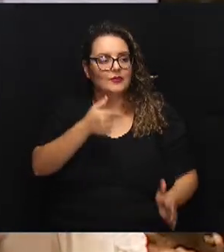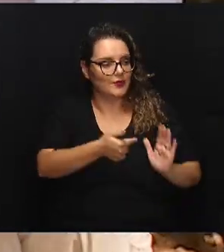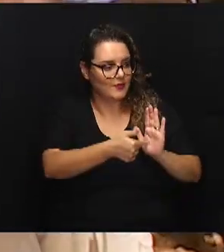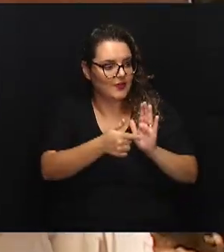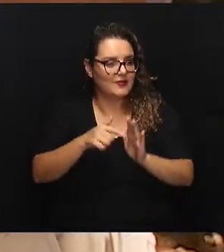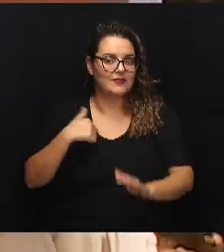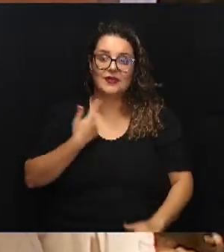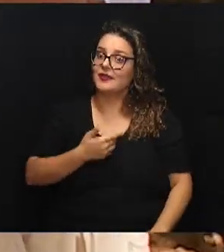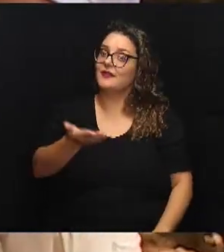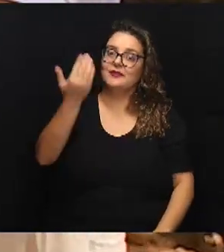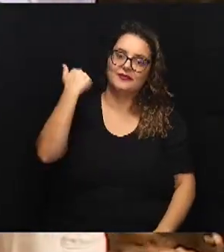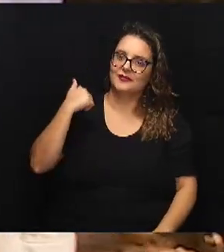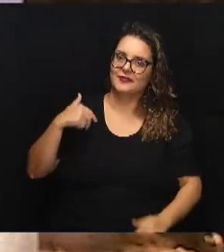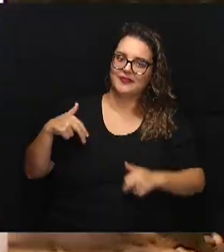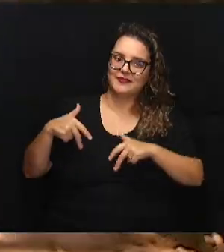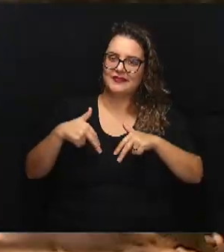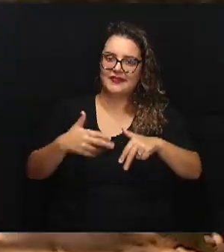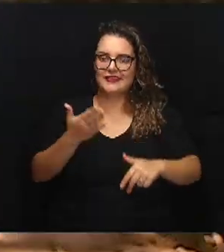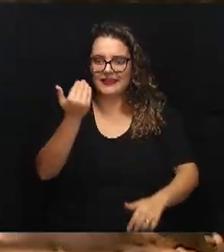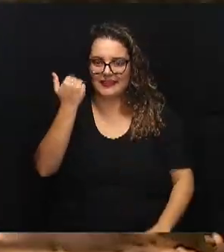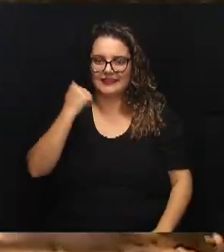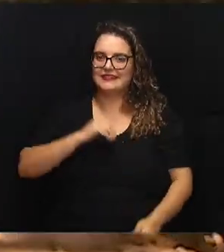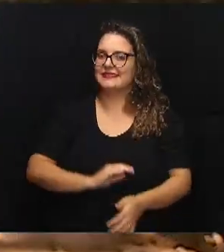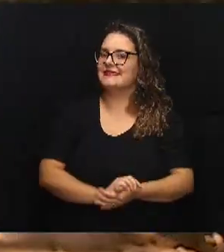gente. Vamos caminhar então com a gente.